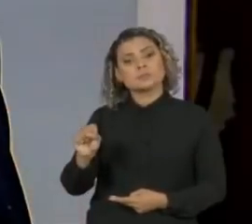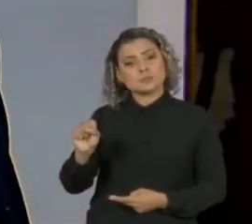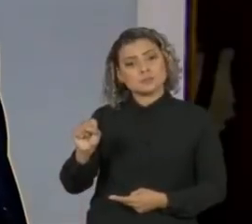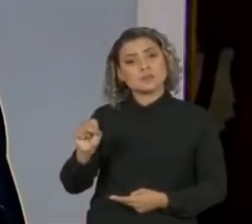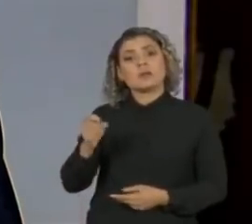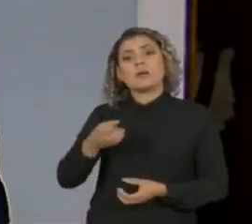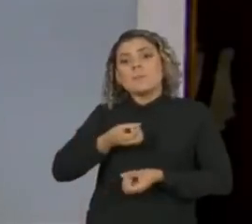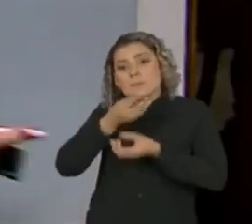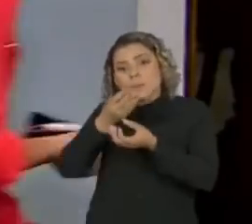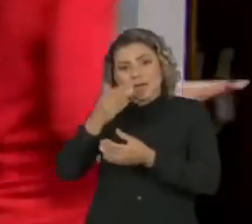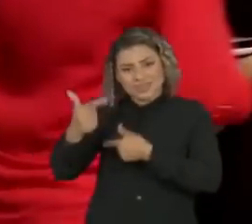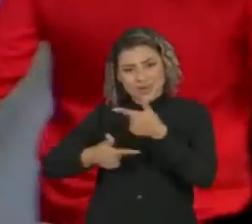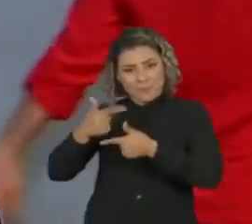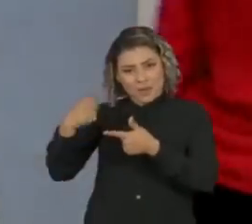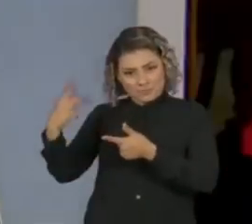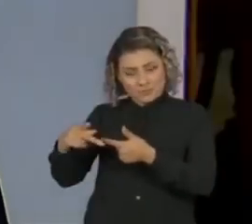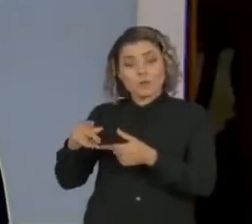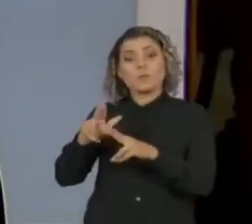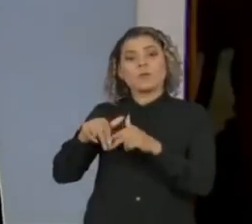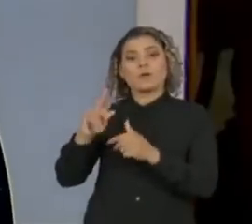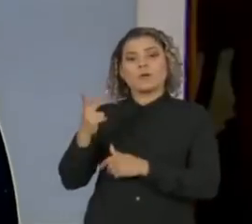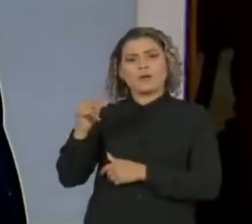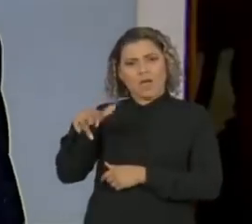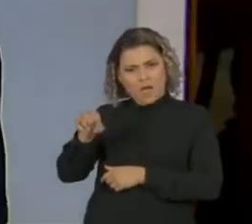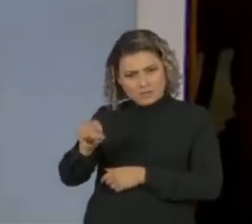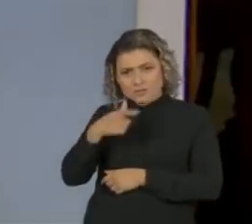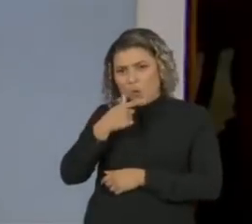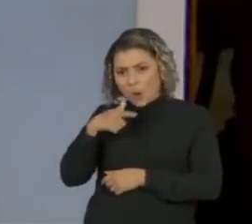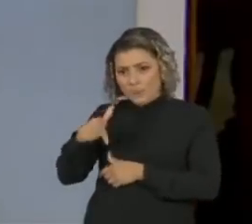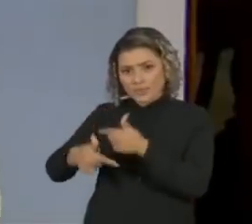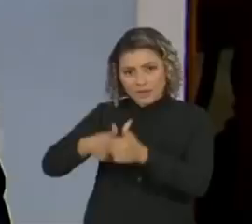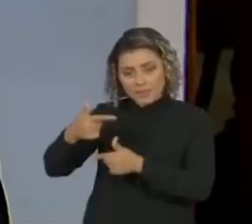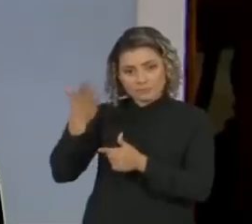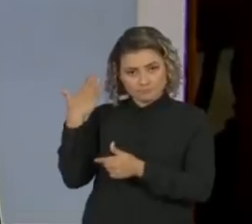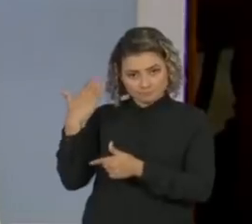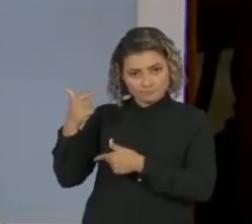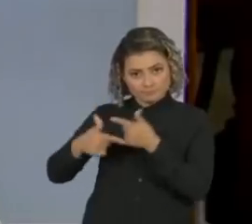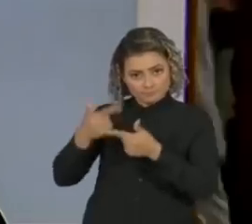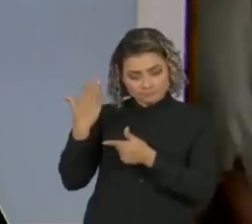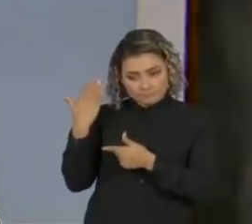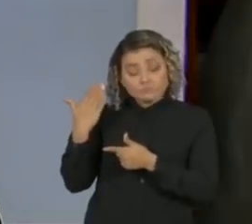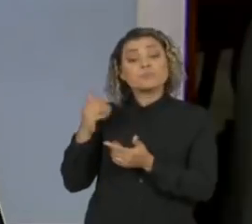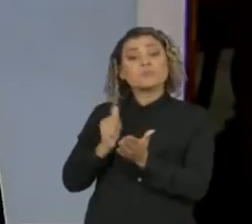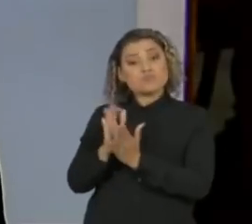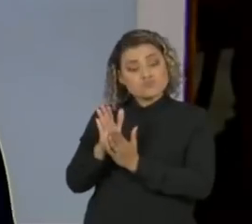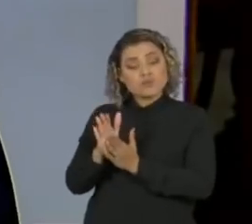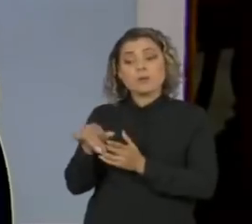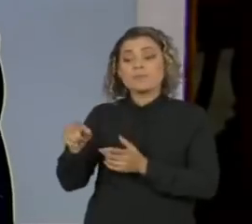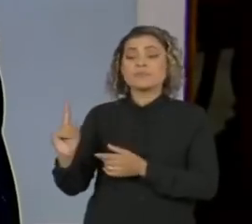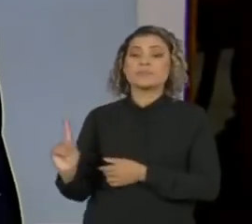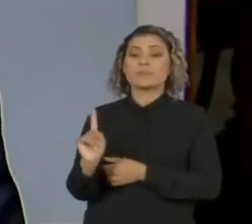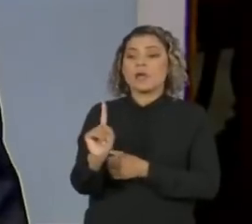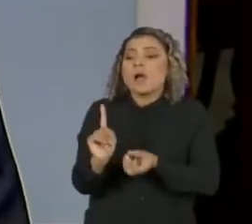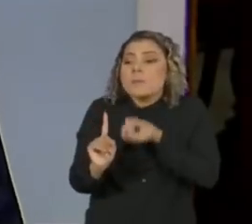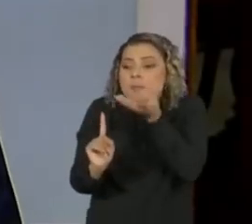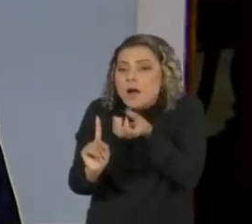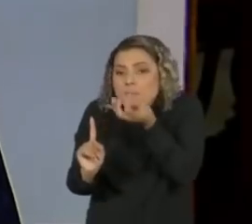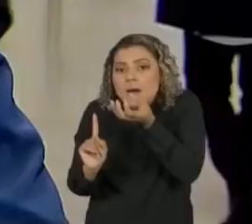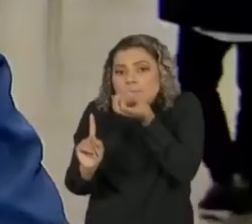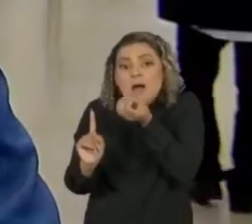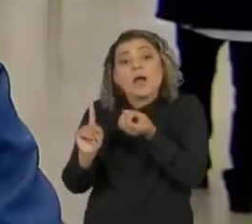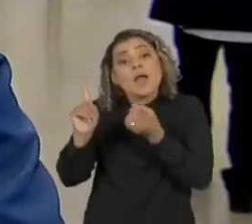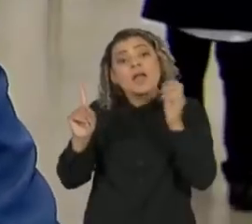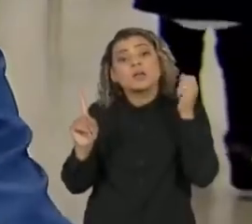do Trabalho, da saída do Hans River, que foi funcionário da Iacos, esteve presente um advogado da